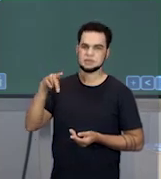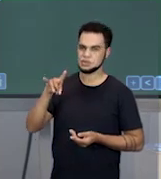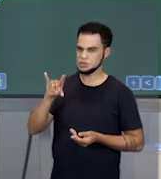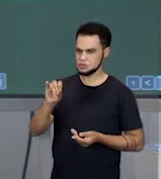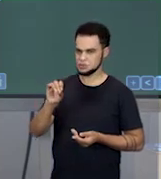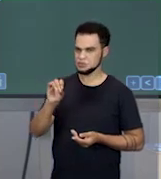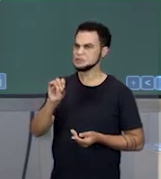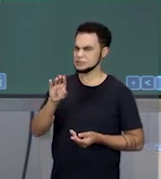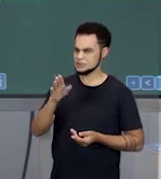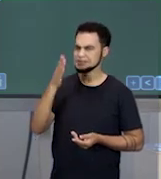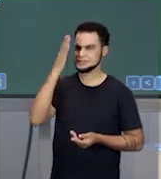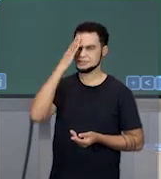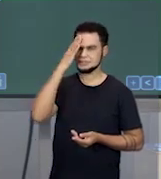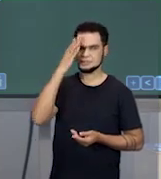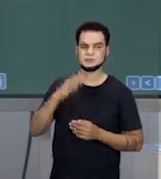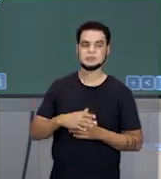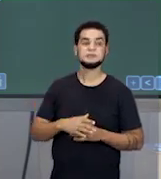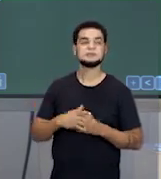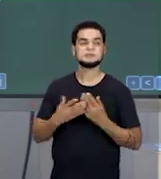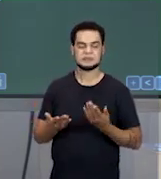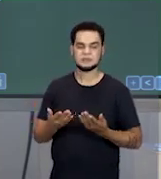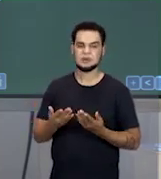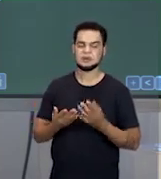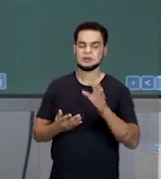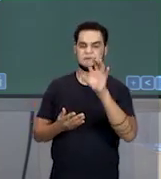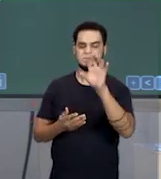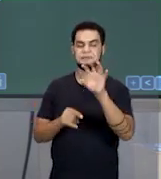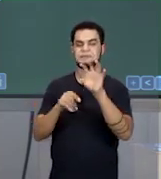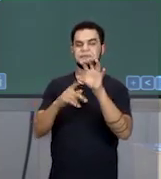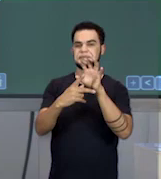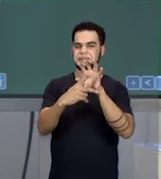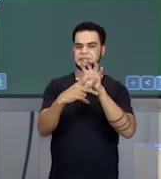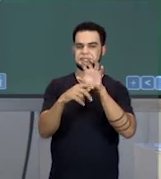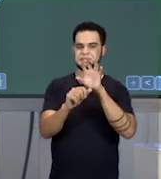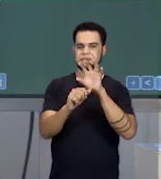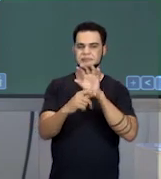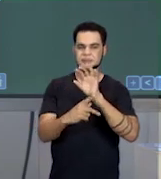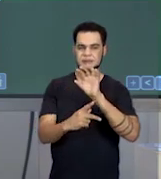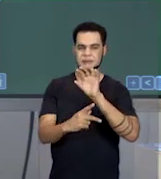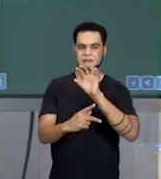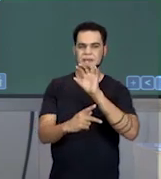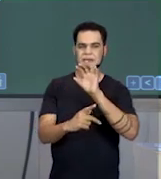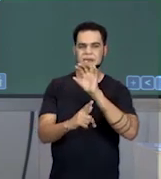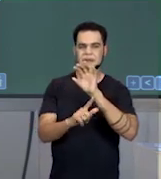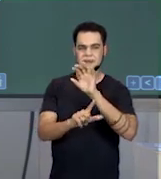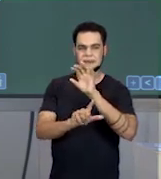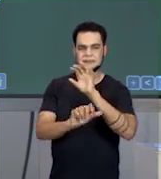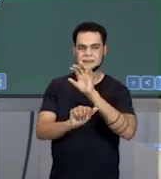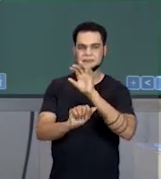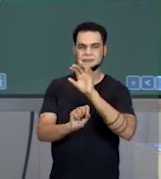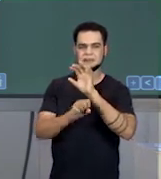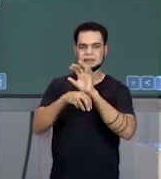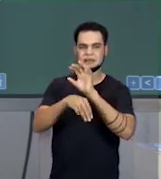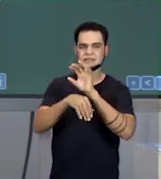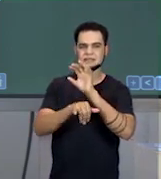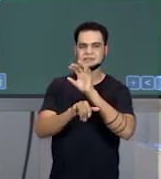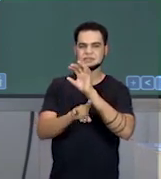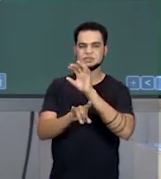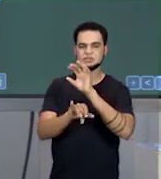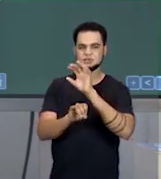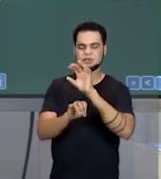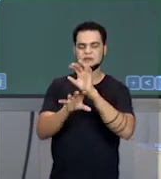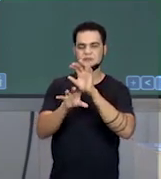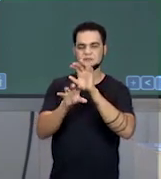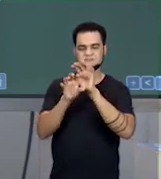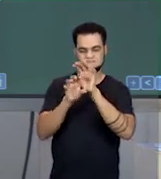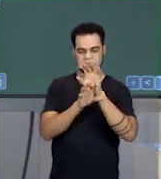eu vou fazer? Eu vou isolar esse plasmídio e vou, com a ação da enzima de restrição, aquela